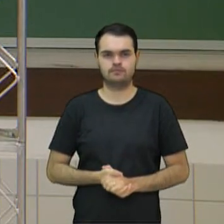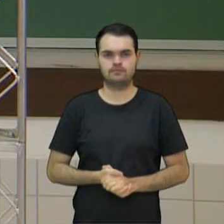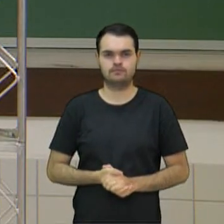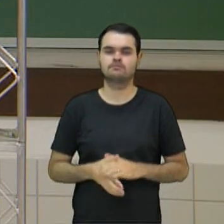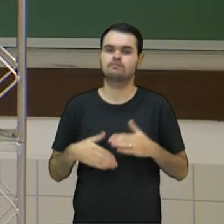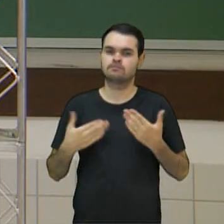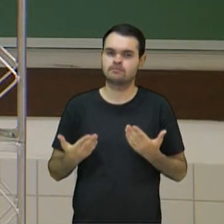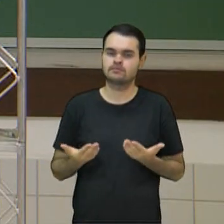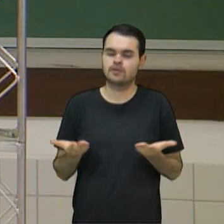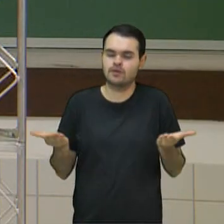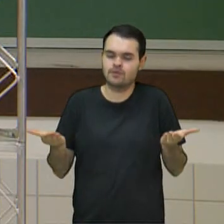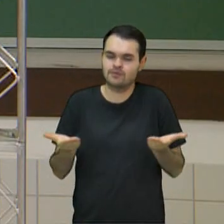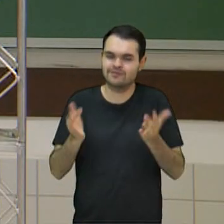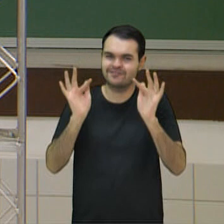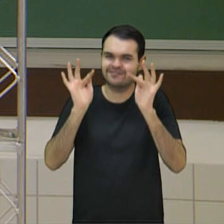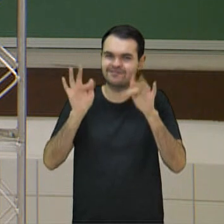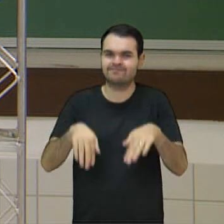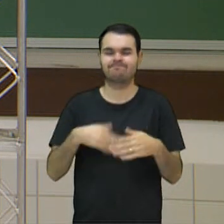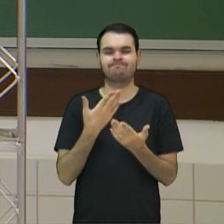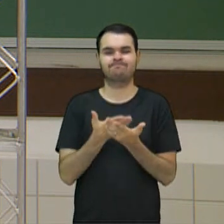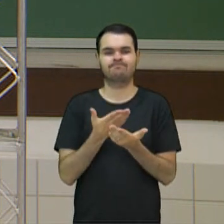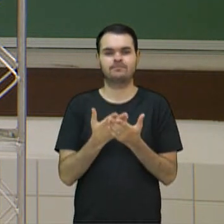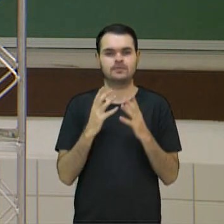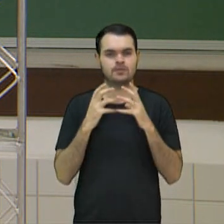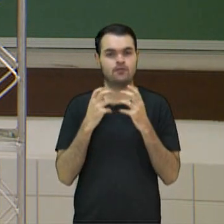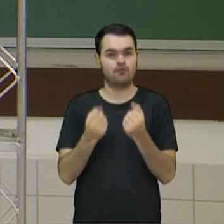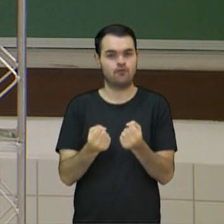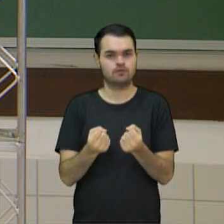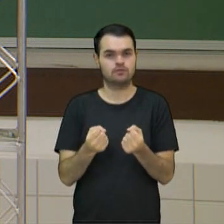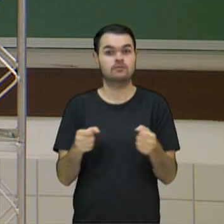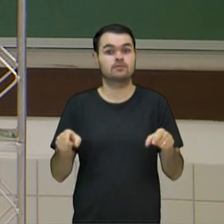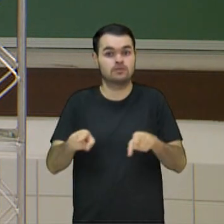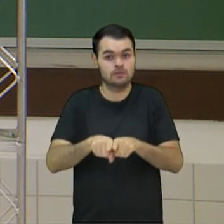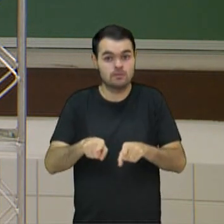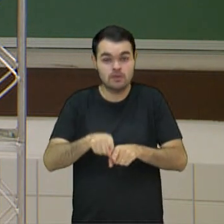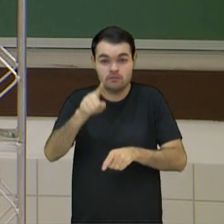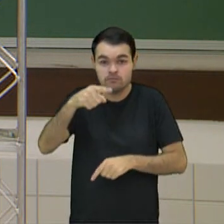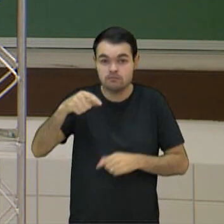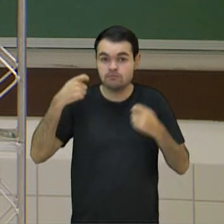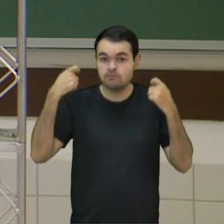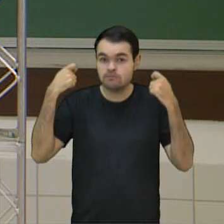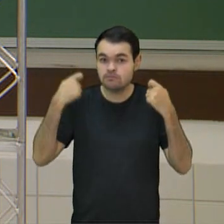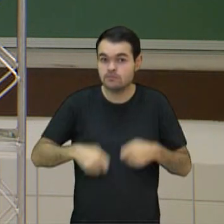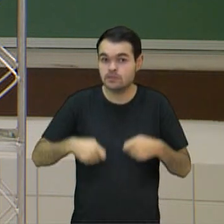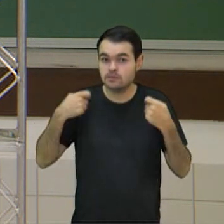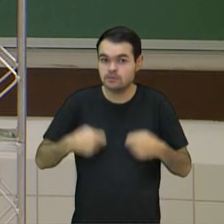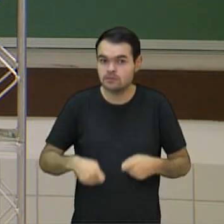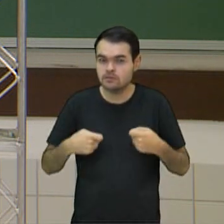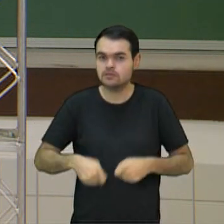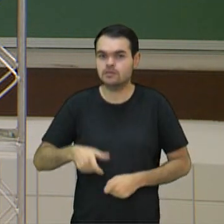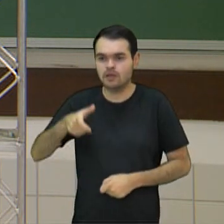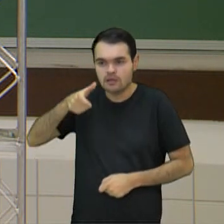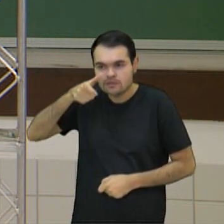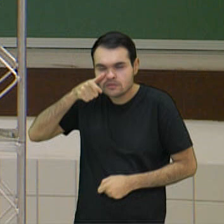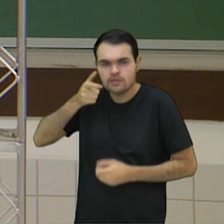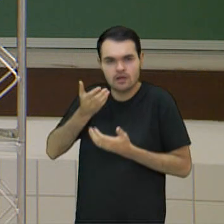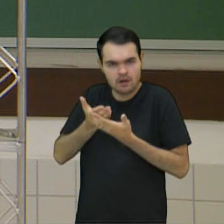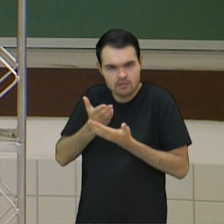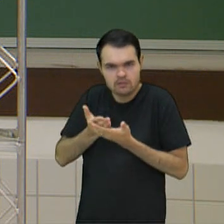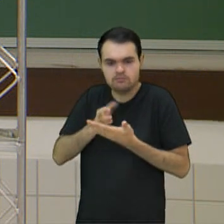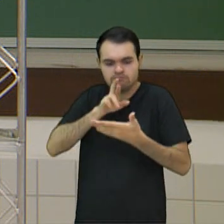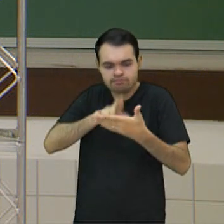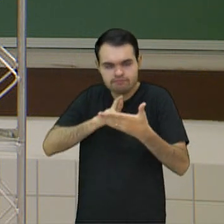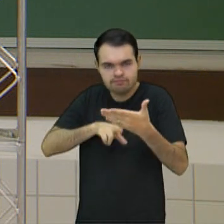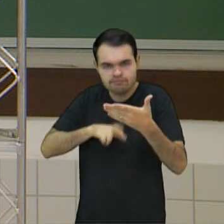nós chegamos ao final da nossa aula de hoje. Quero reforçar aqui ainda a necessidade de você ir lá, né, assistir a nossa aula e fazer